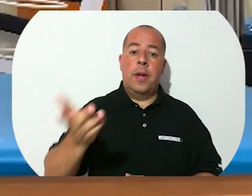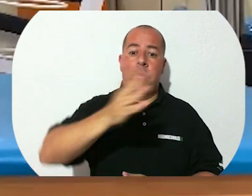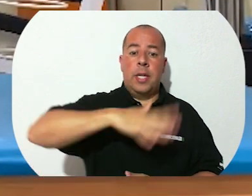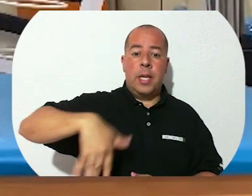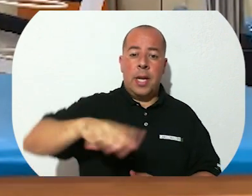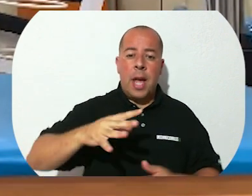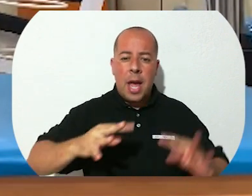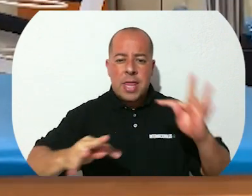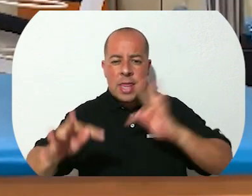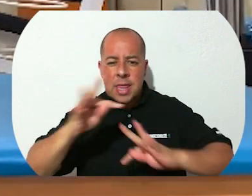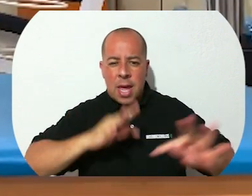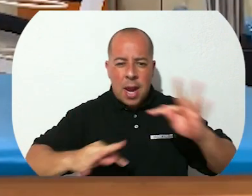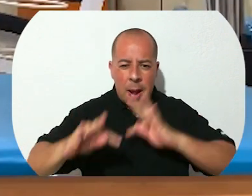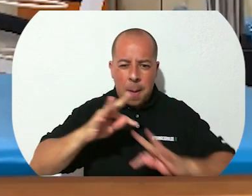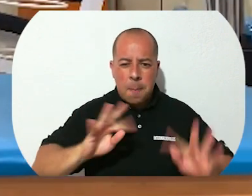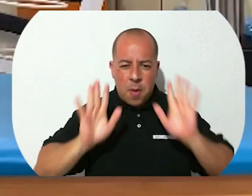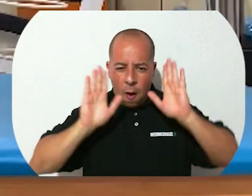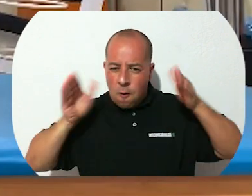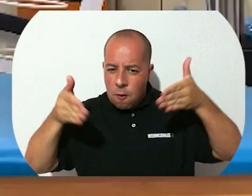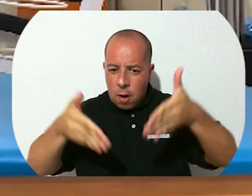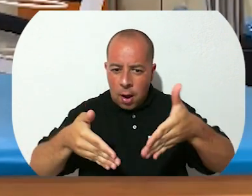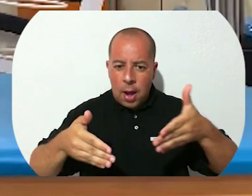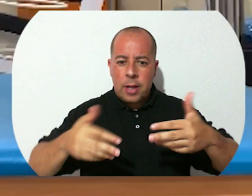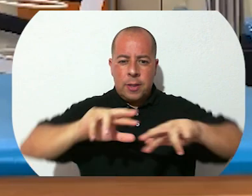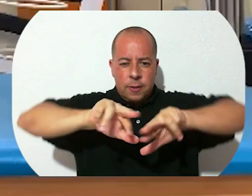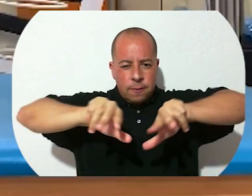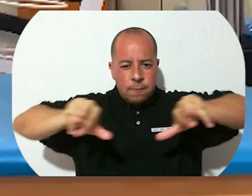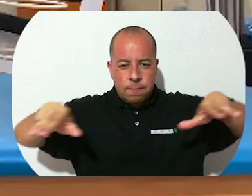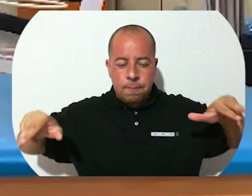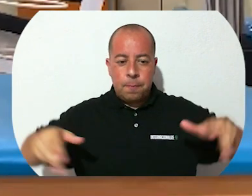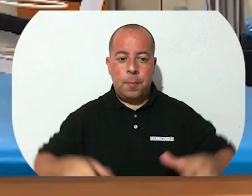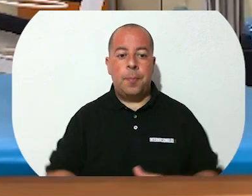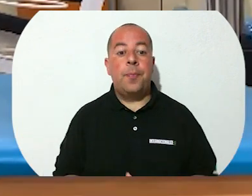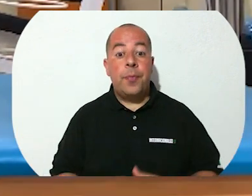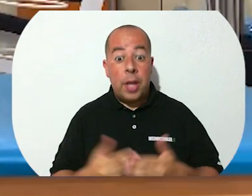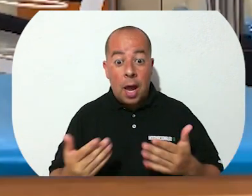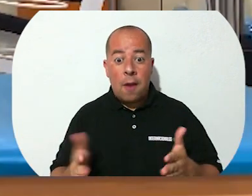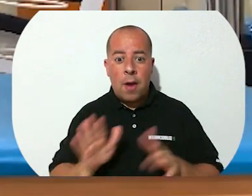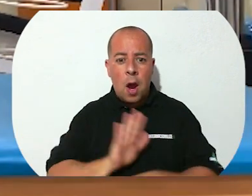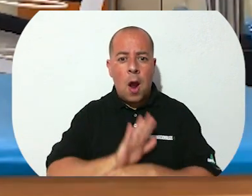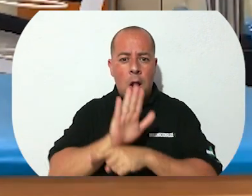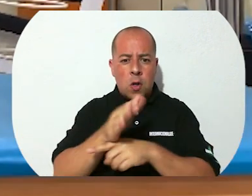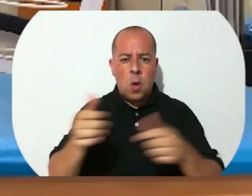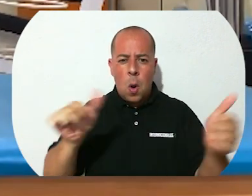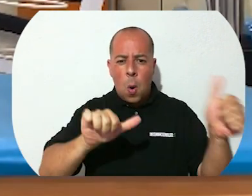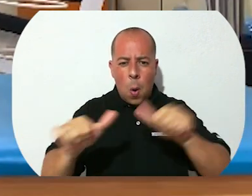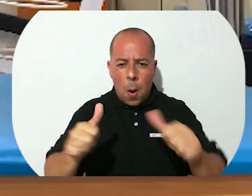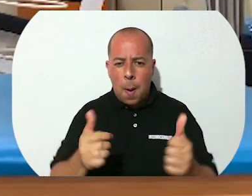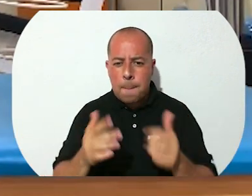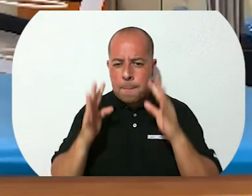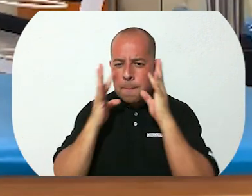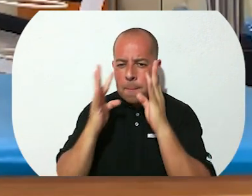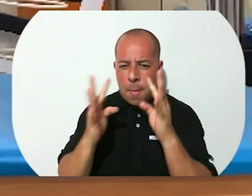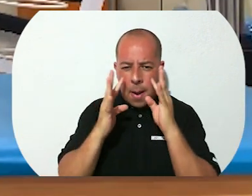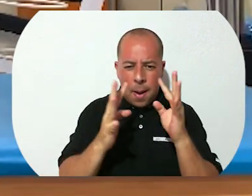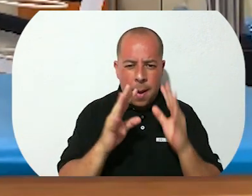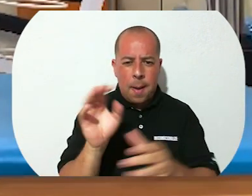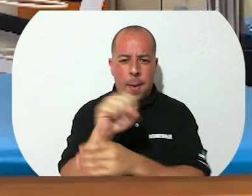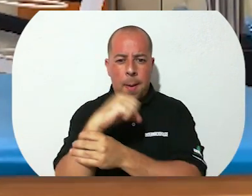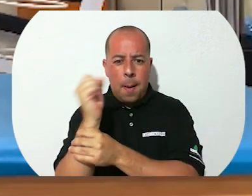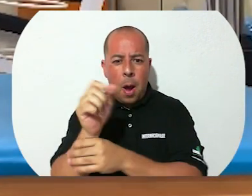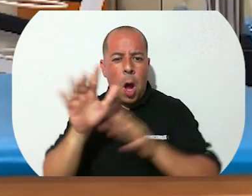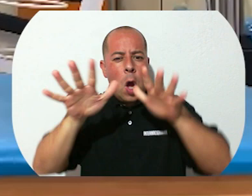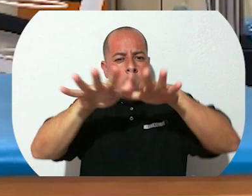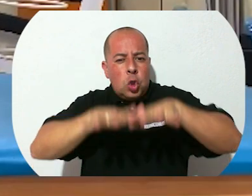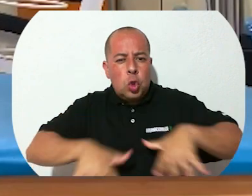mulher, fisioterapia em terapia intensiva, entre outras. Elas irão o qualificar para prestar